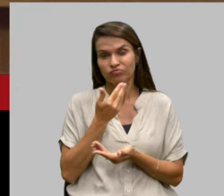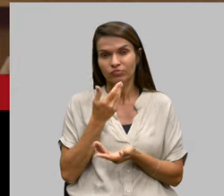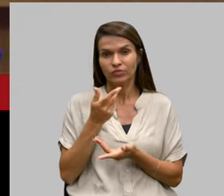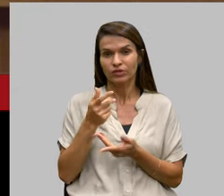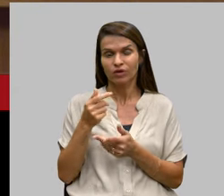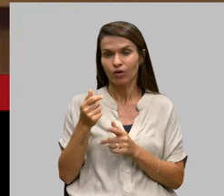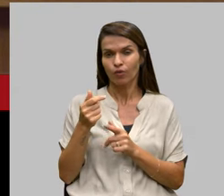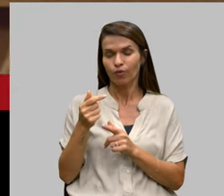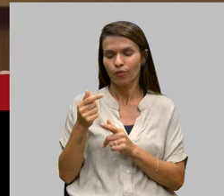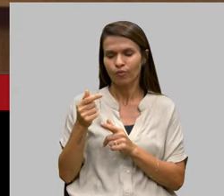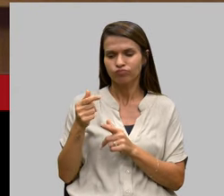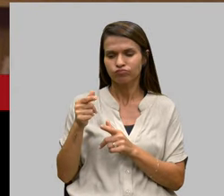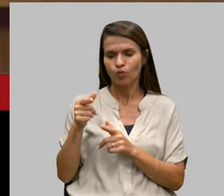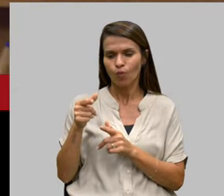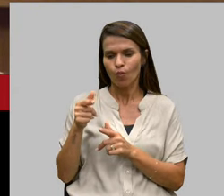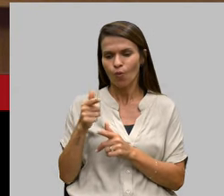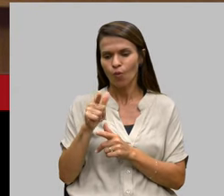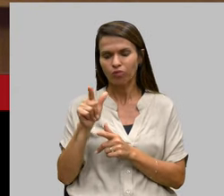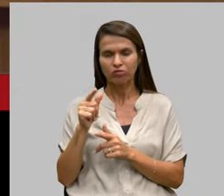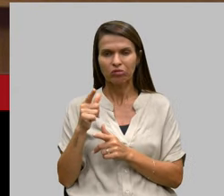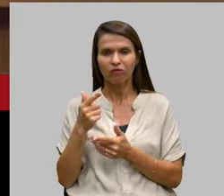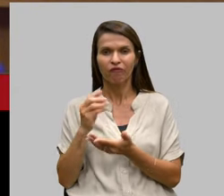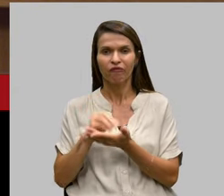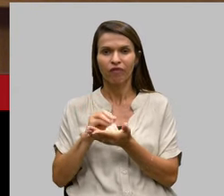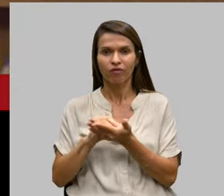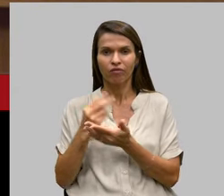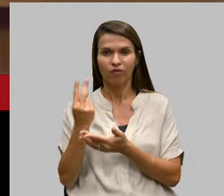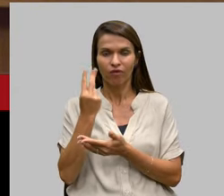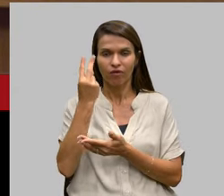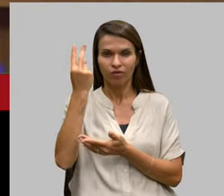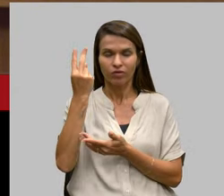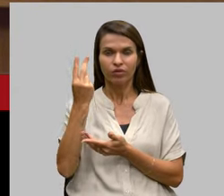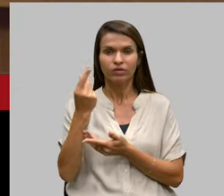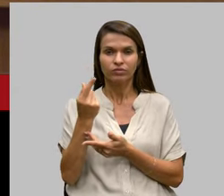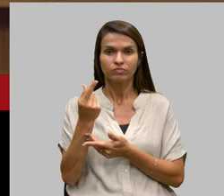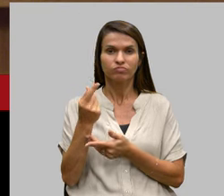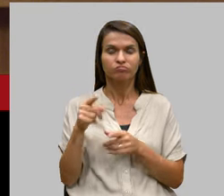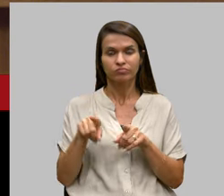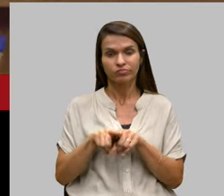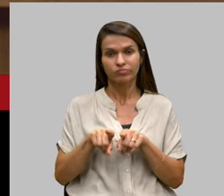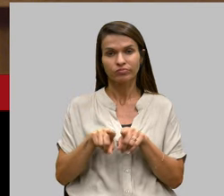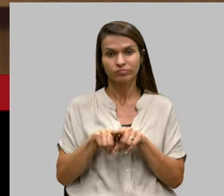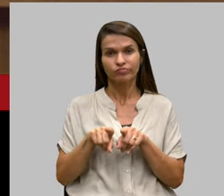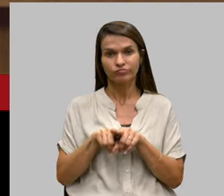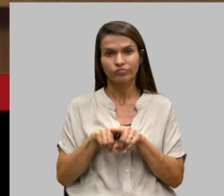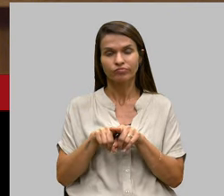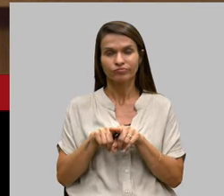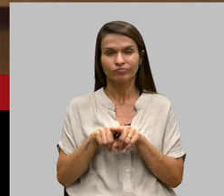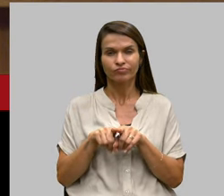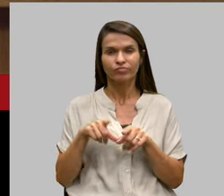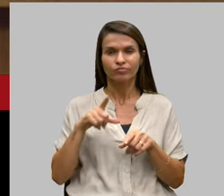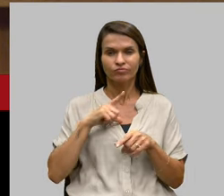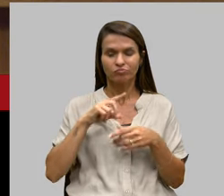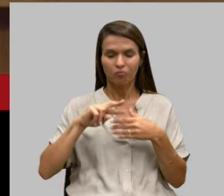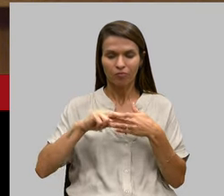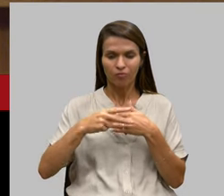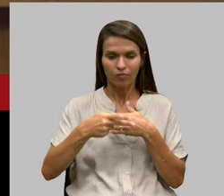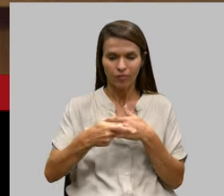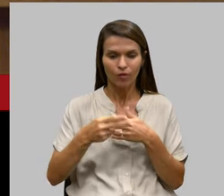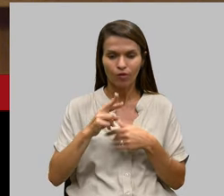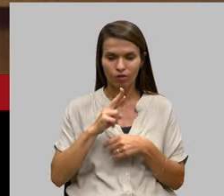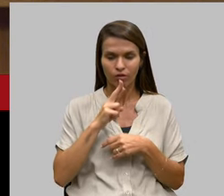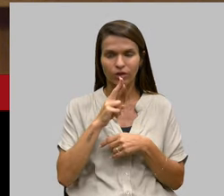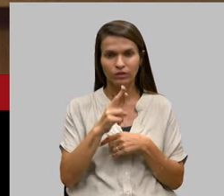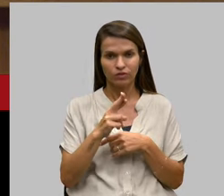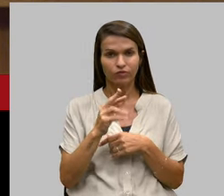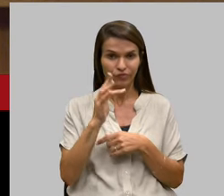valoriza tanto quanto o que se demanda de uma meta atorial também eh acaba gravando com passar do tempo o resultado Então se a gente tá